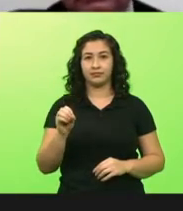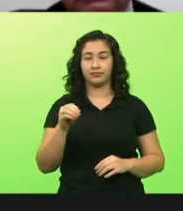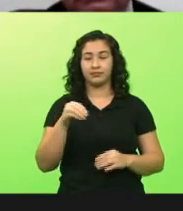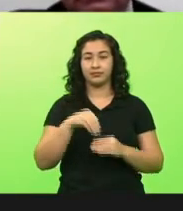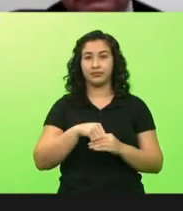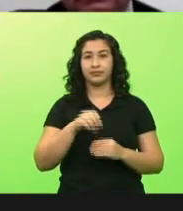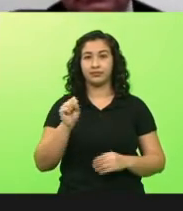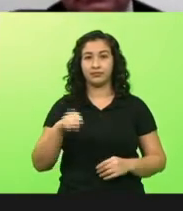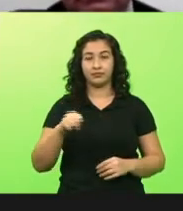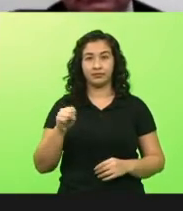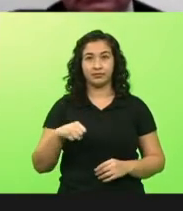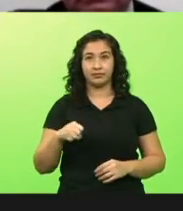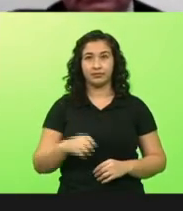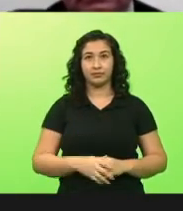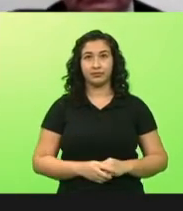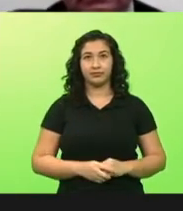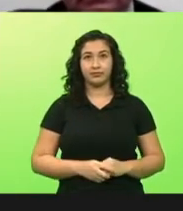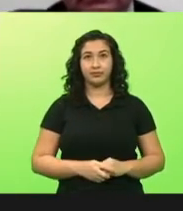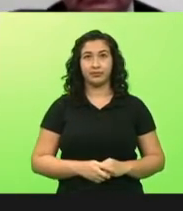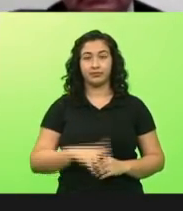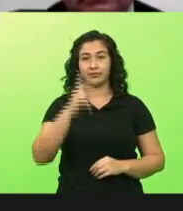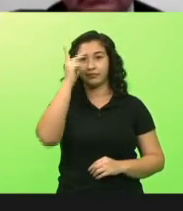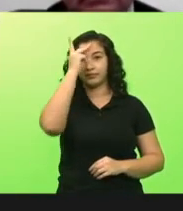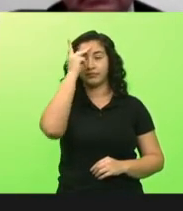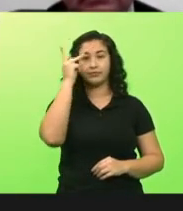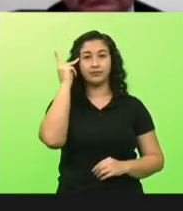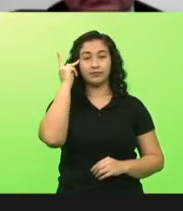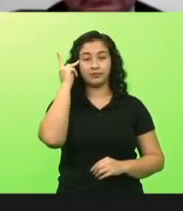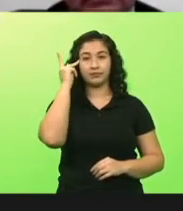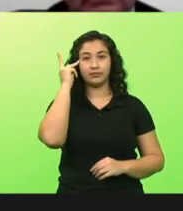Nadal. Deputada Paulinha.